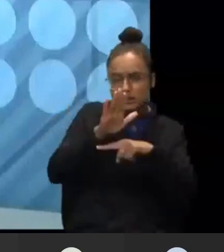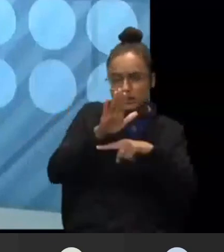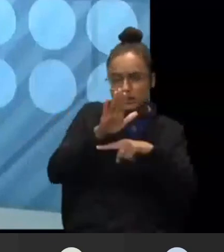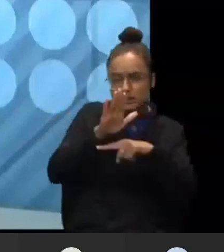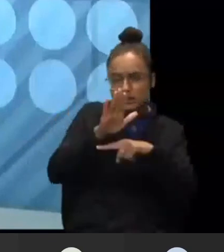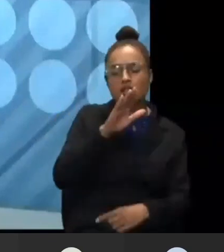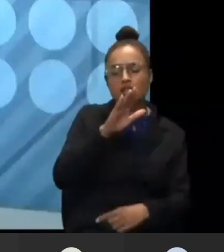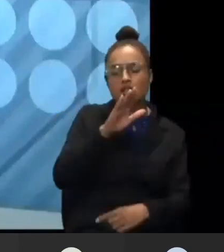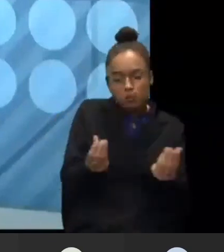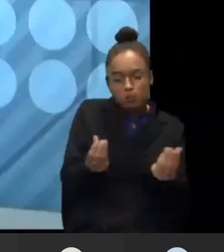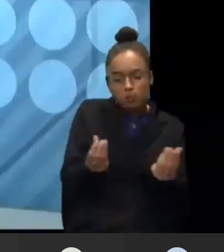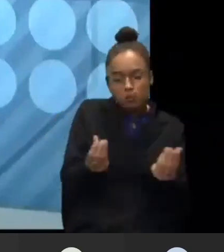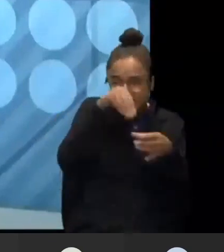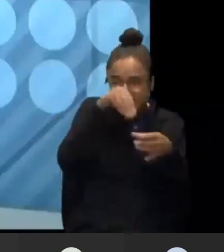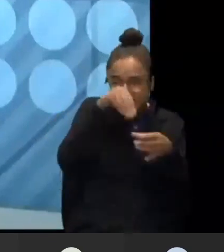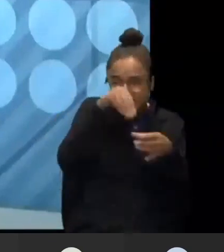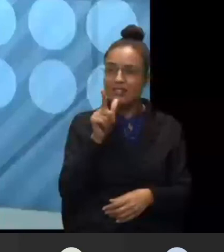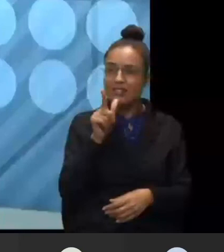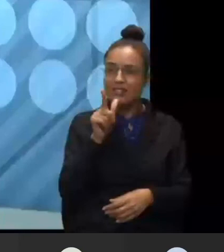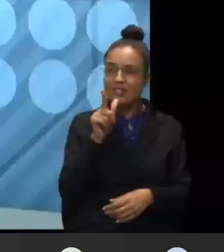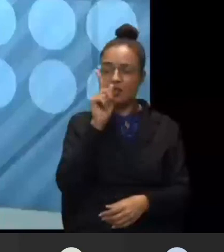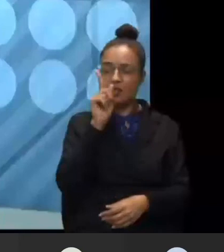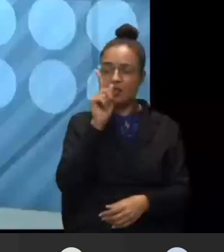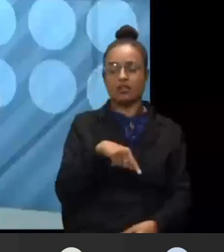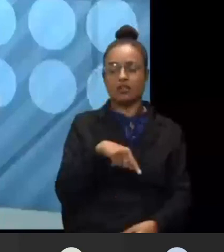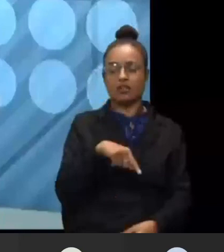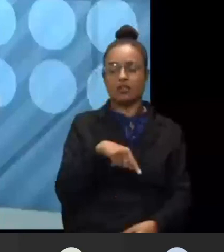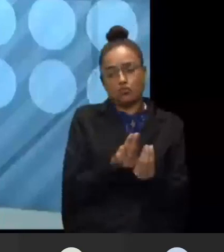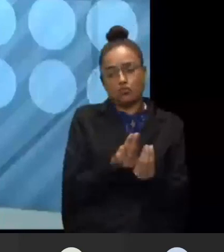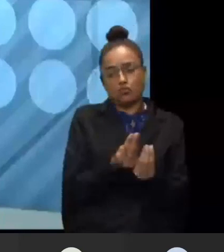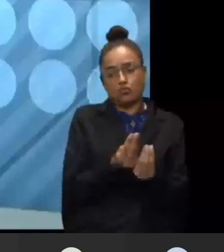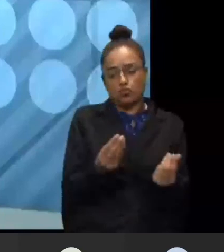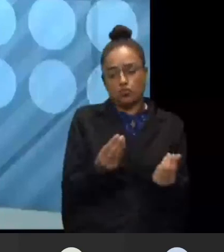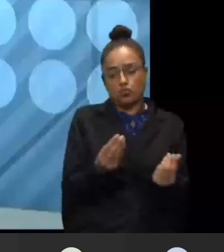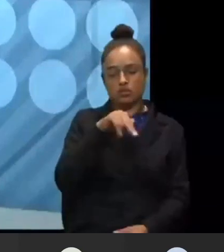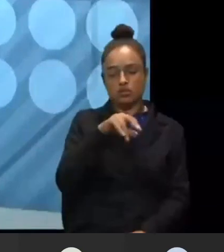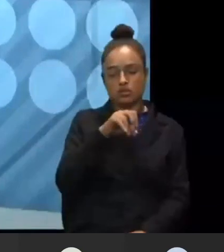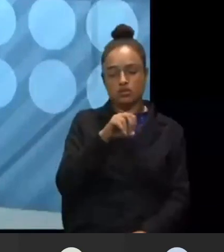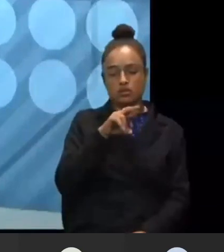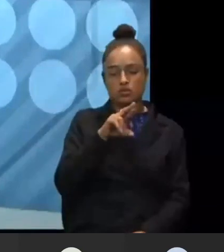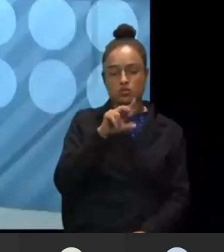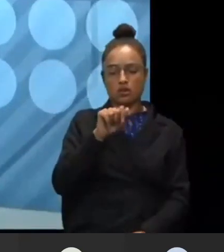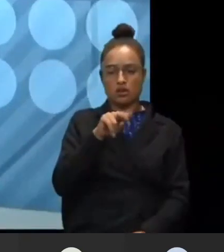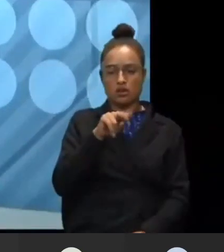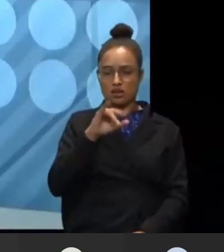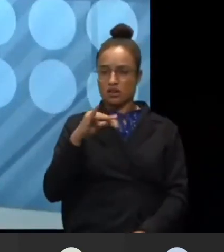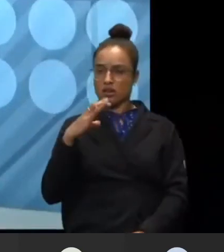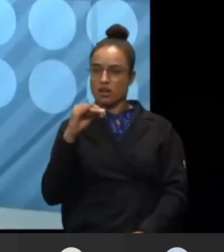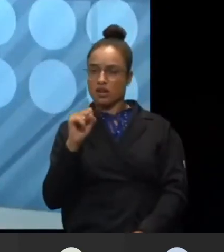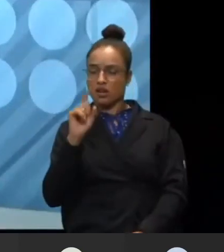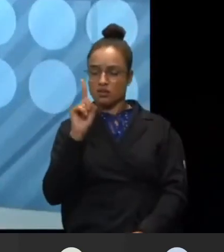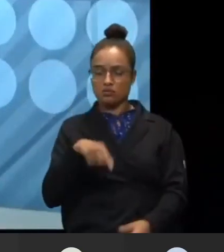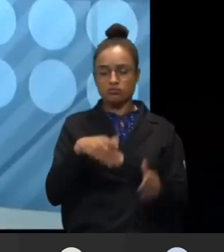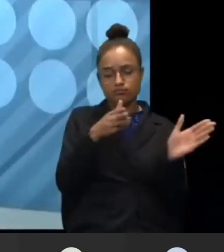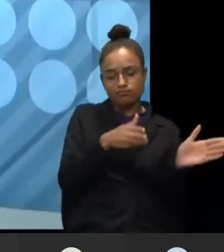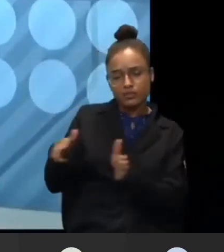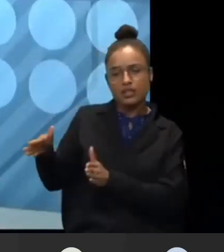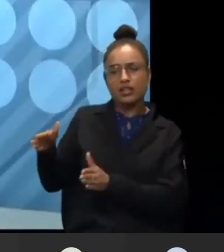são solúveis em água, que a água também é um solvente, mas é um solvente inorgânico, e solventes